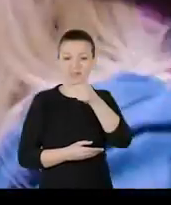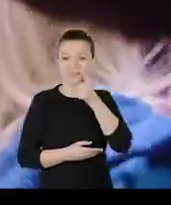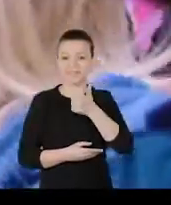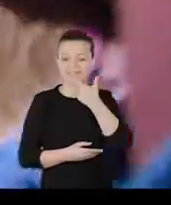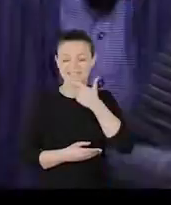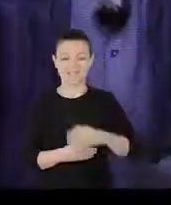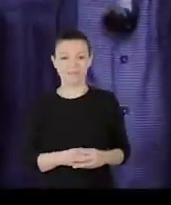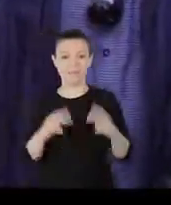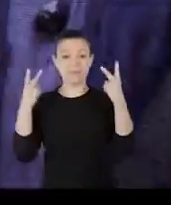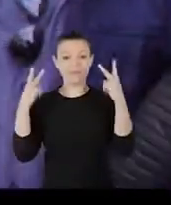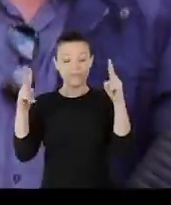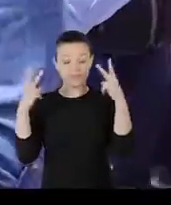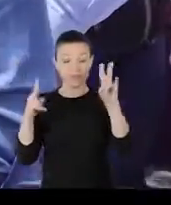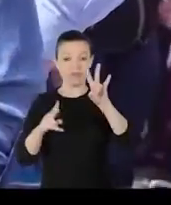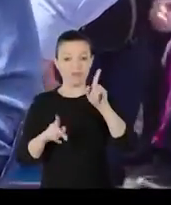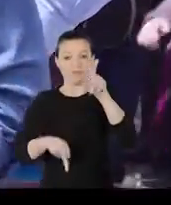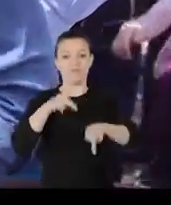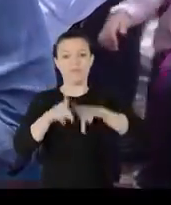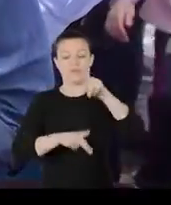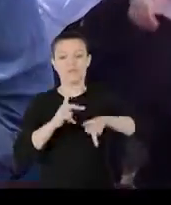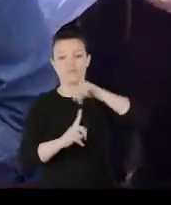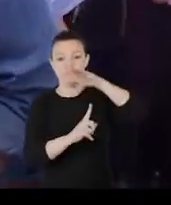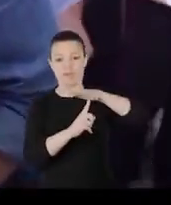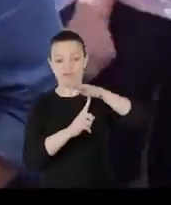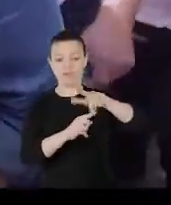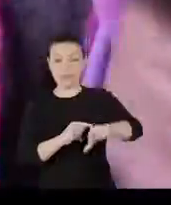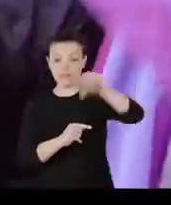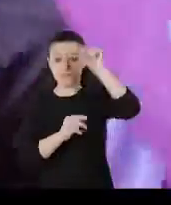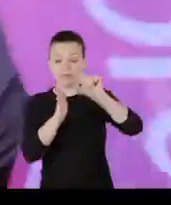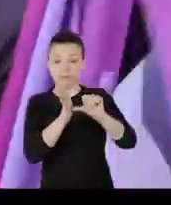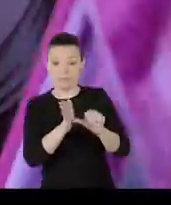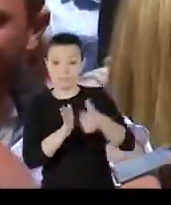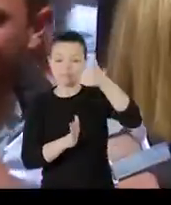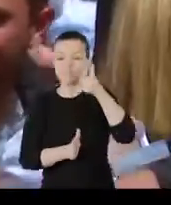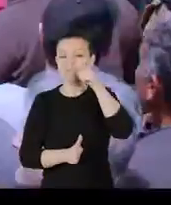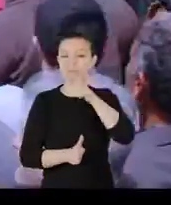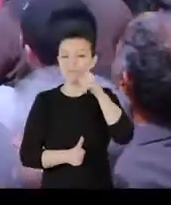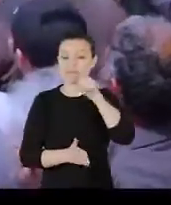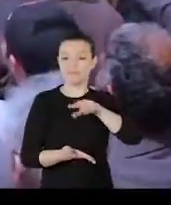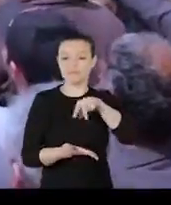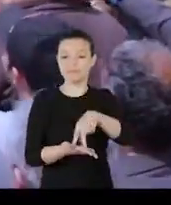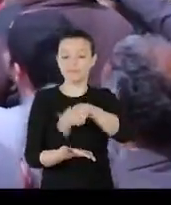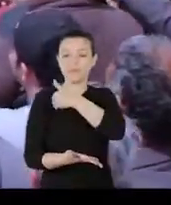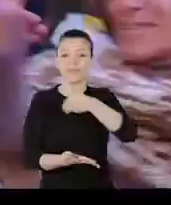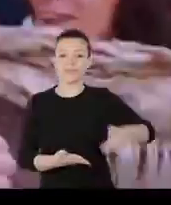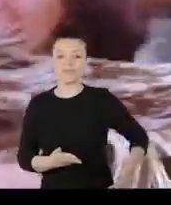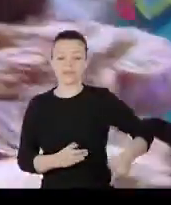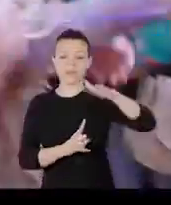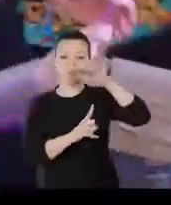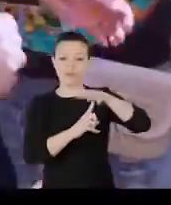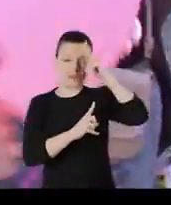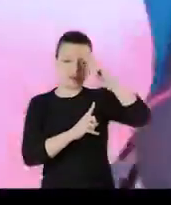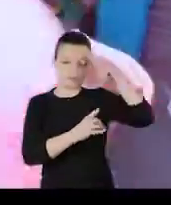Cida! A vitória será do povo paranaense, elegendo a primeira mulher a governar o